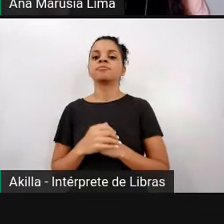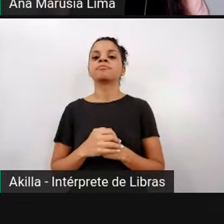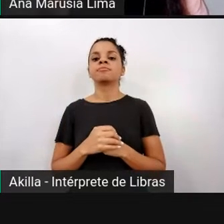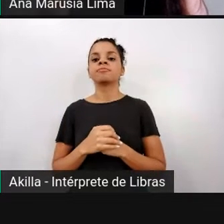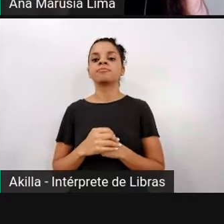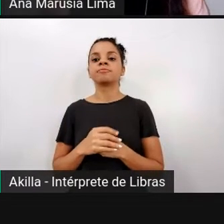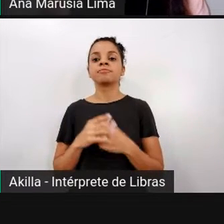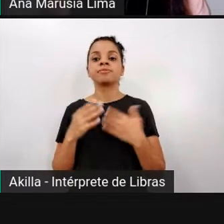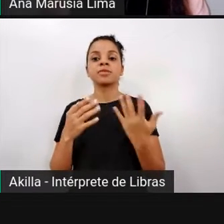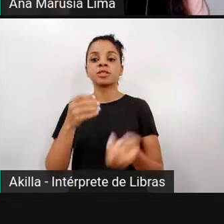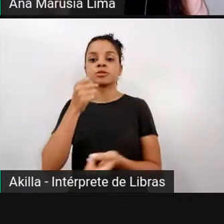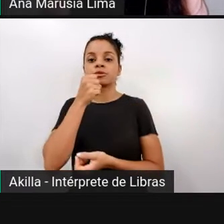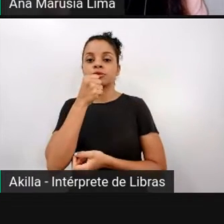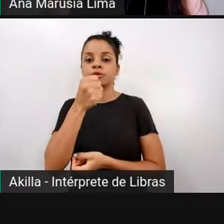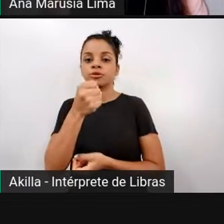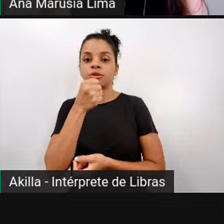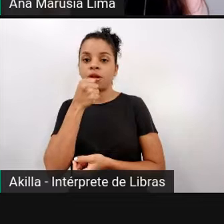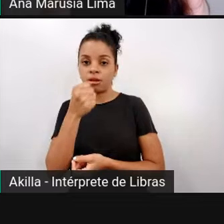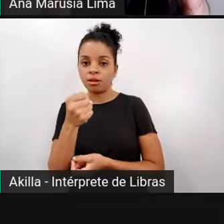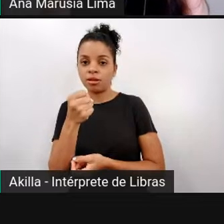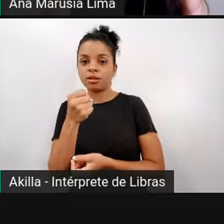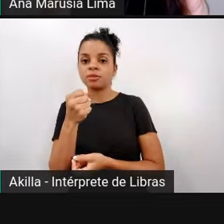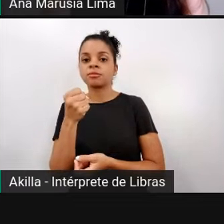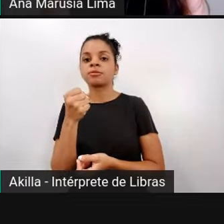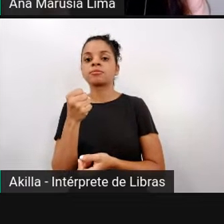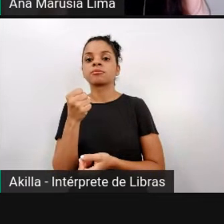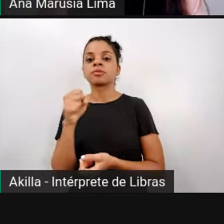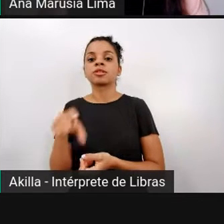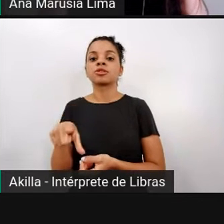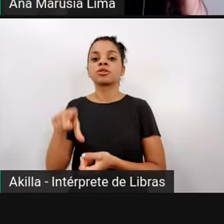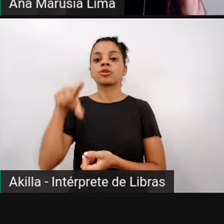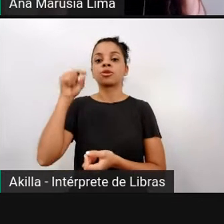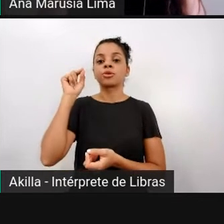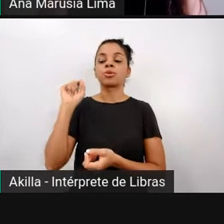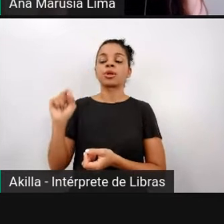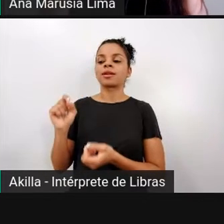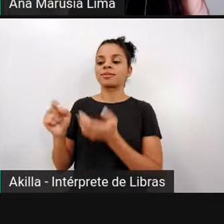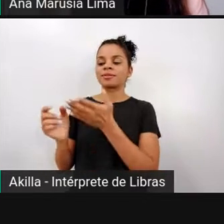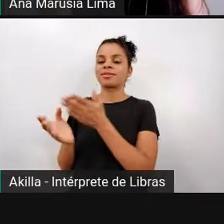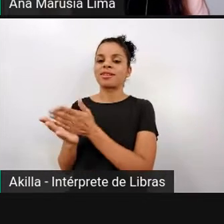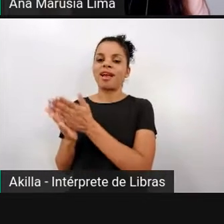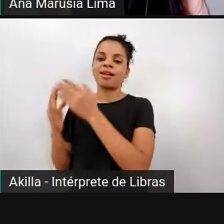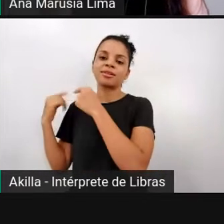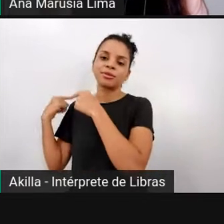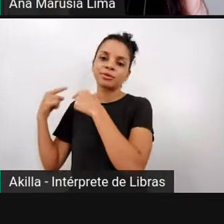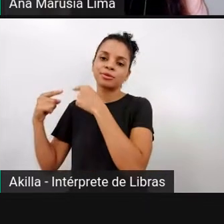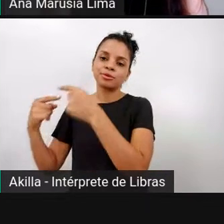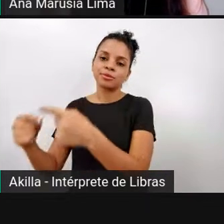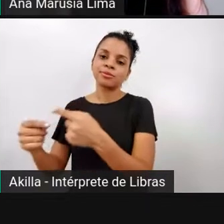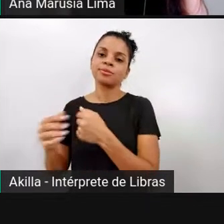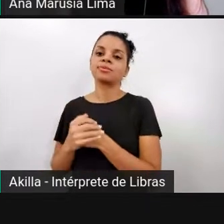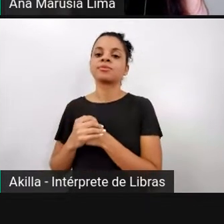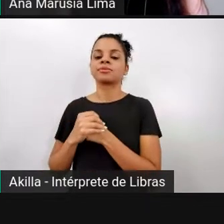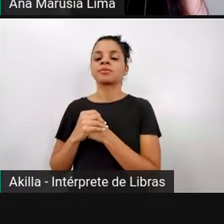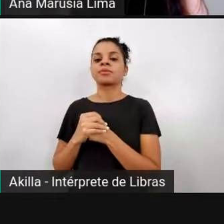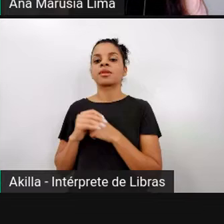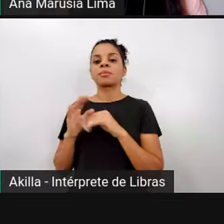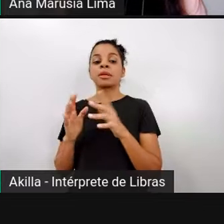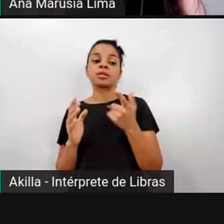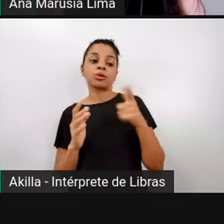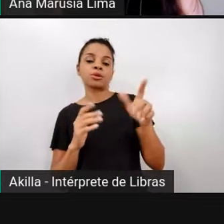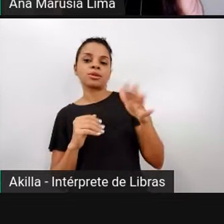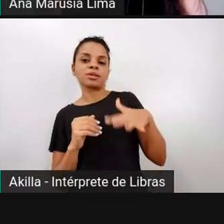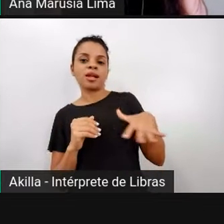acabou deixando prevalecer o formato tradicional. Mas as outras áreas de comunicação se ressentiam e estavam muito preocupados